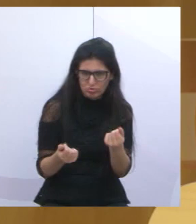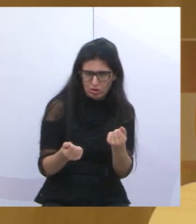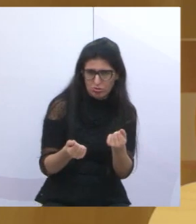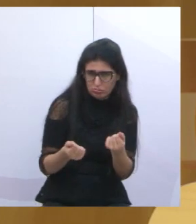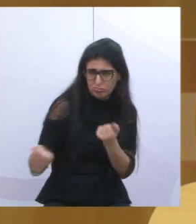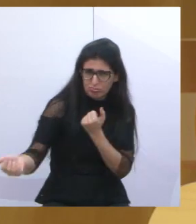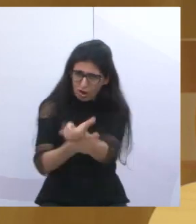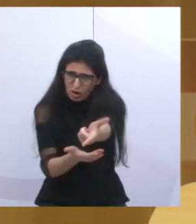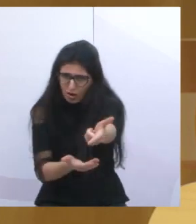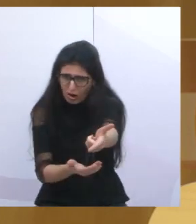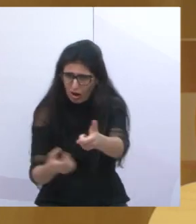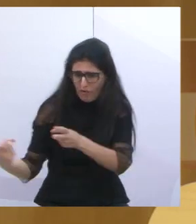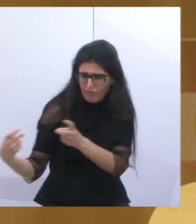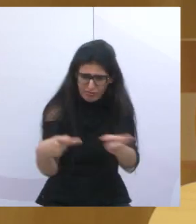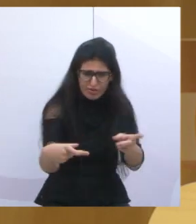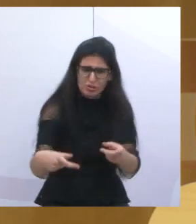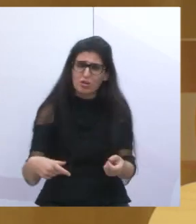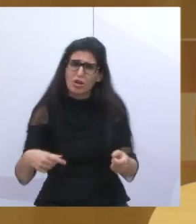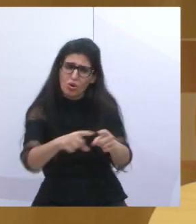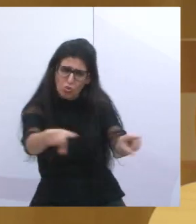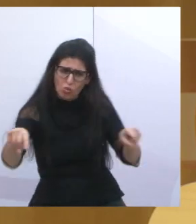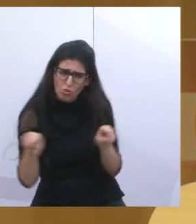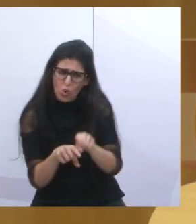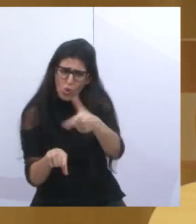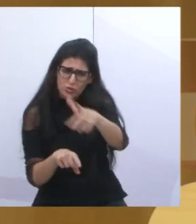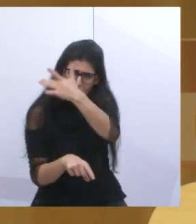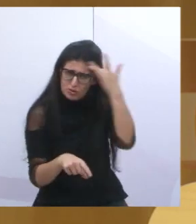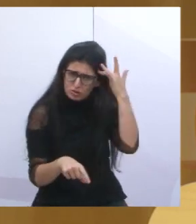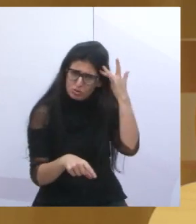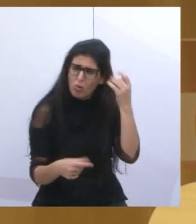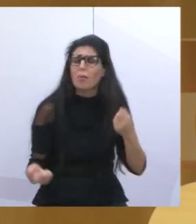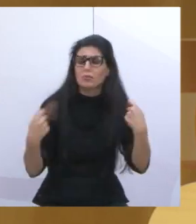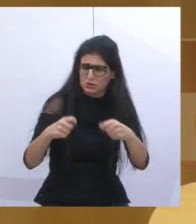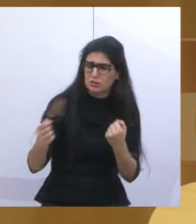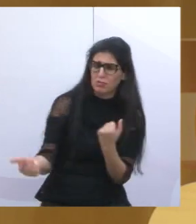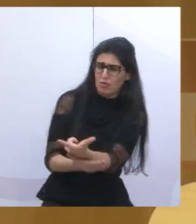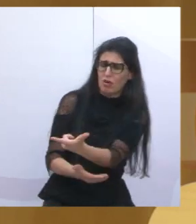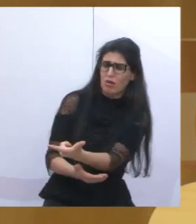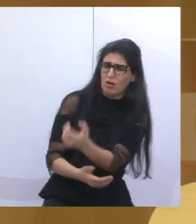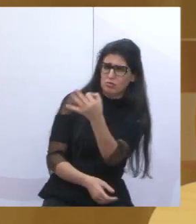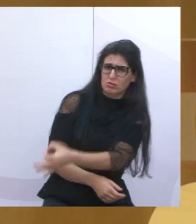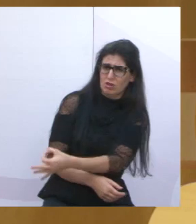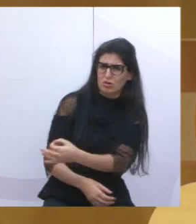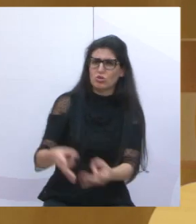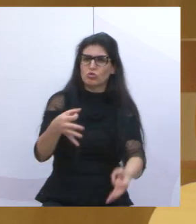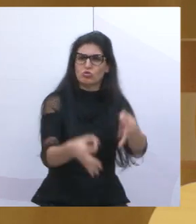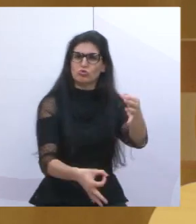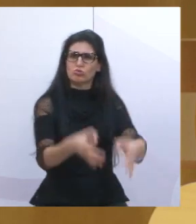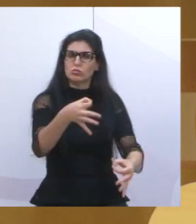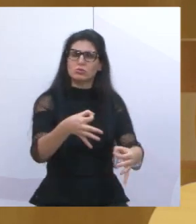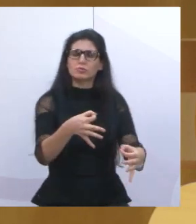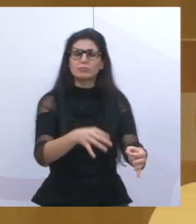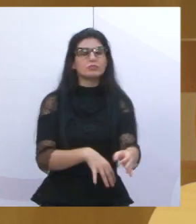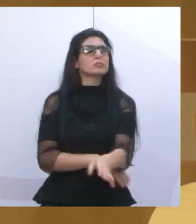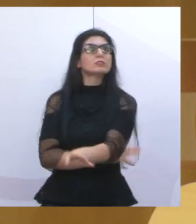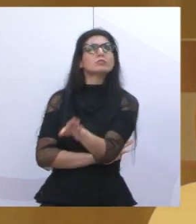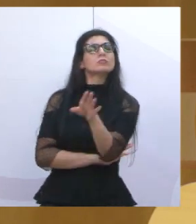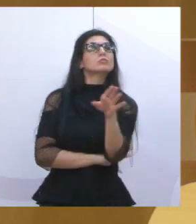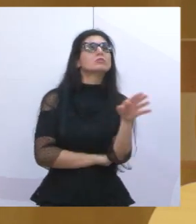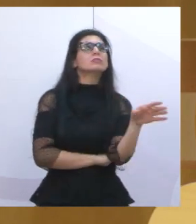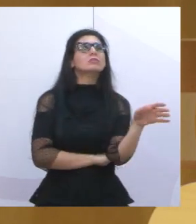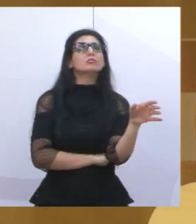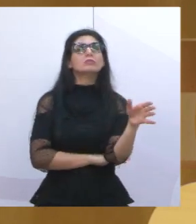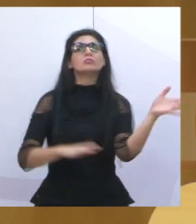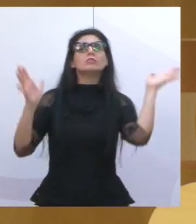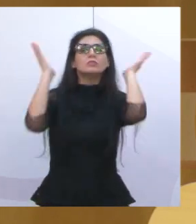venda e entrega o produto do jeito que ele quer, e o judiciário é muito brando nesse sentido. Então, aqui